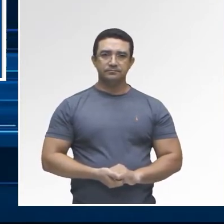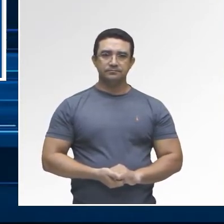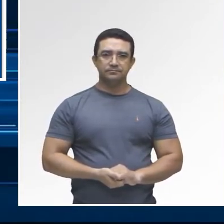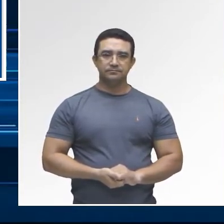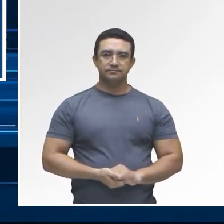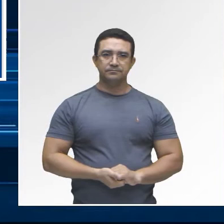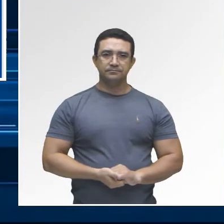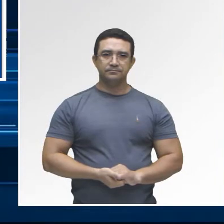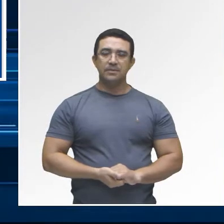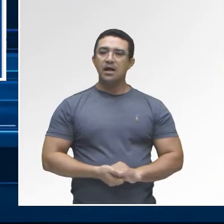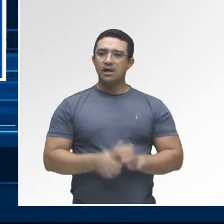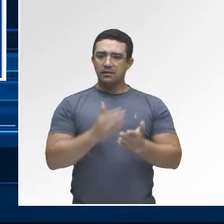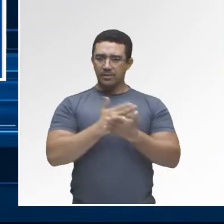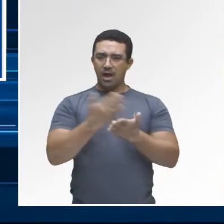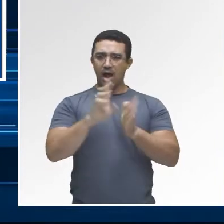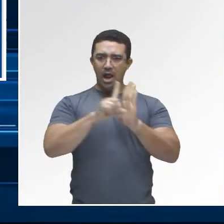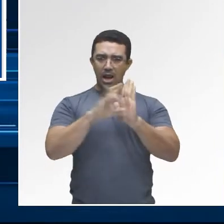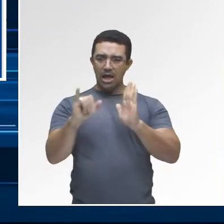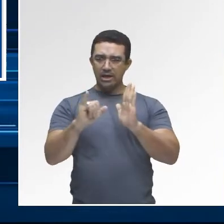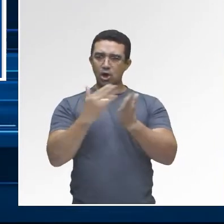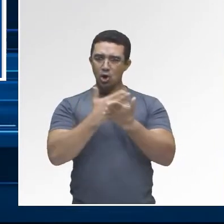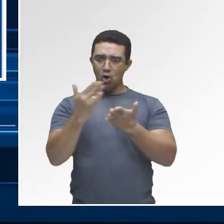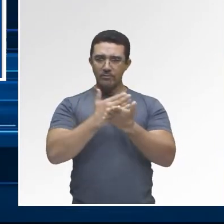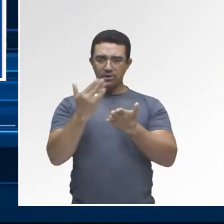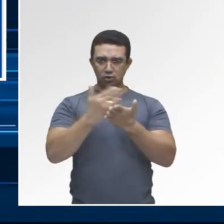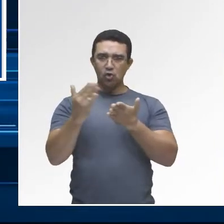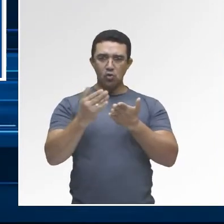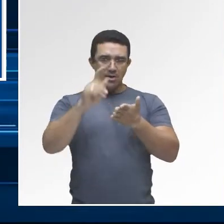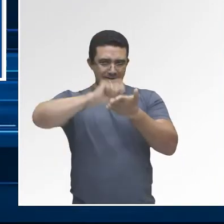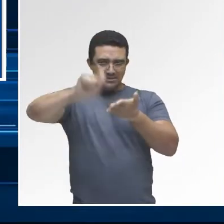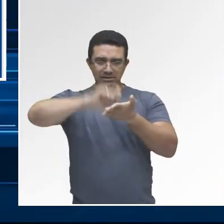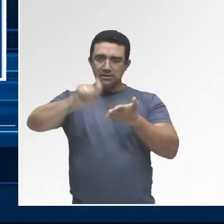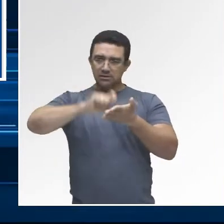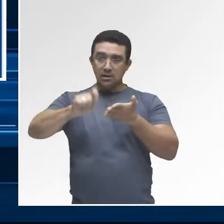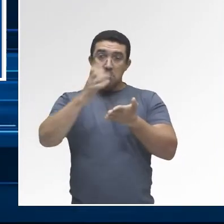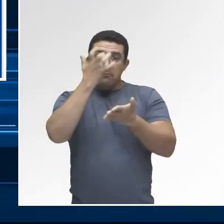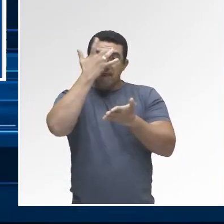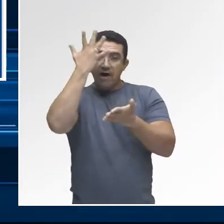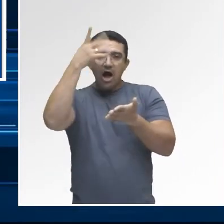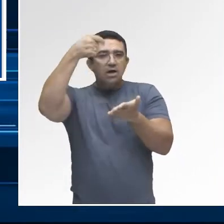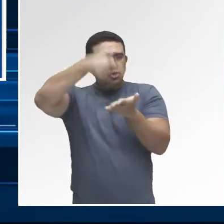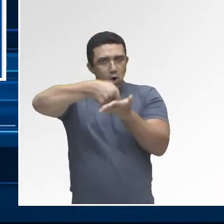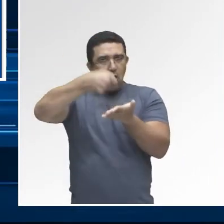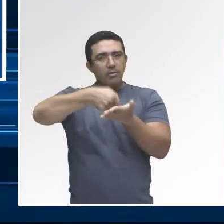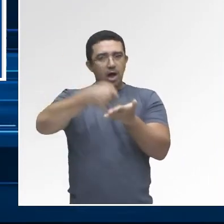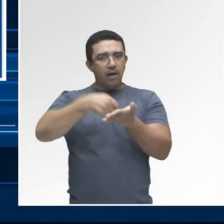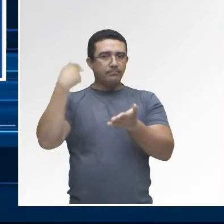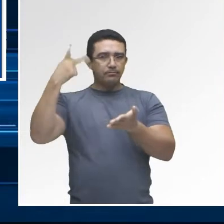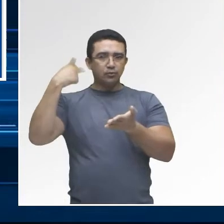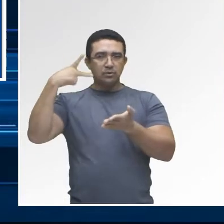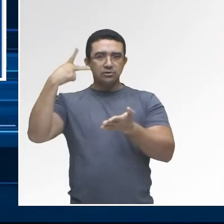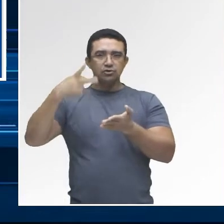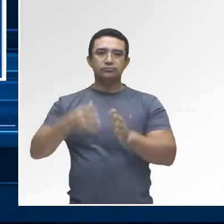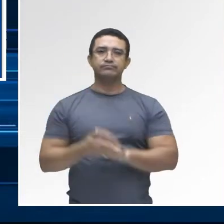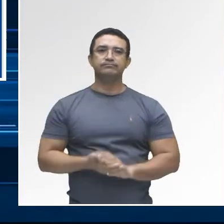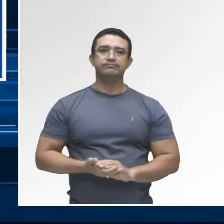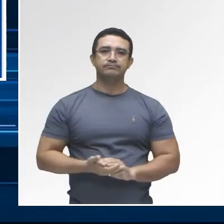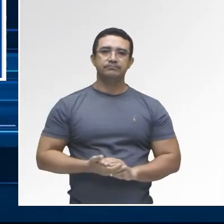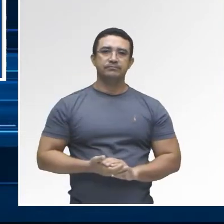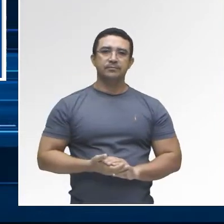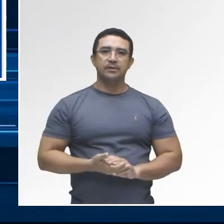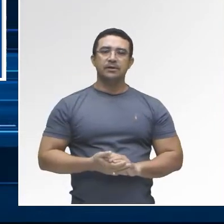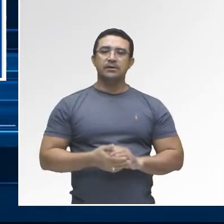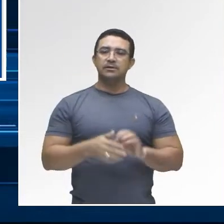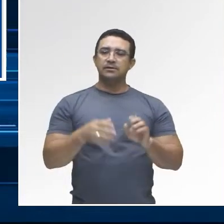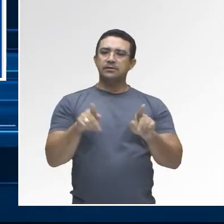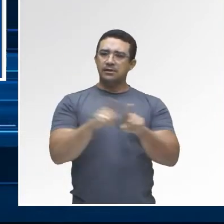passam a ser escritas para facilitar aí a cobrança. Vamos ver a abolição da escravidão por dívidas, ou seja, a pessoa não poderia